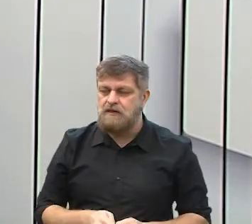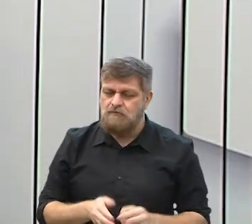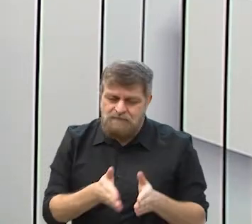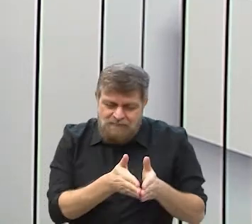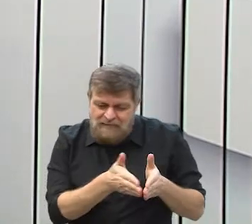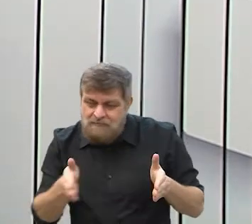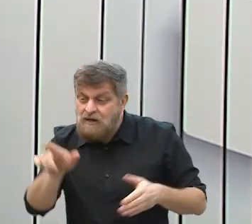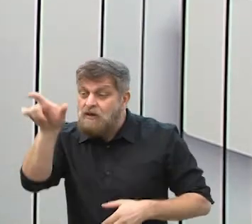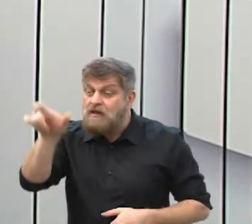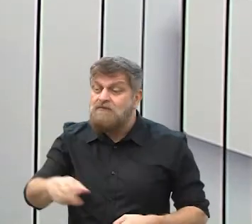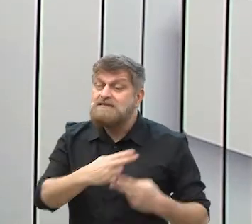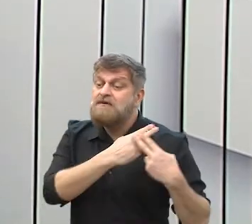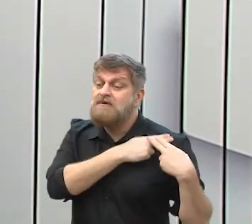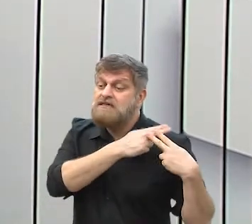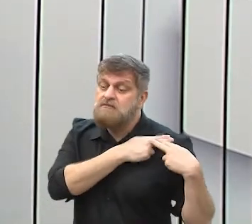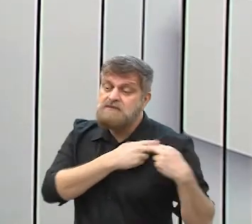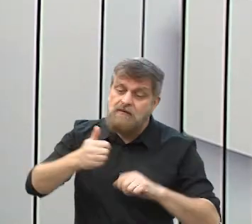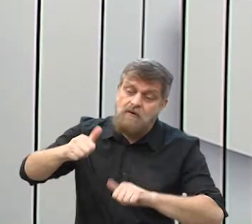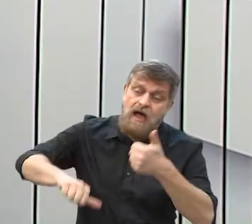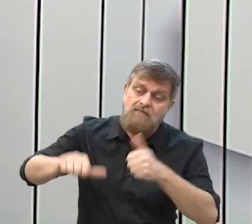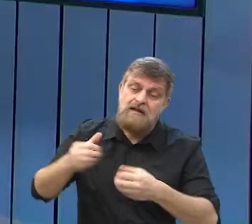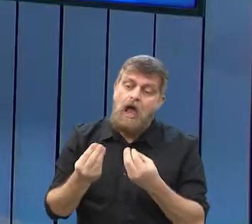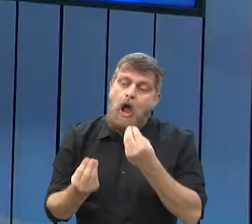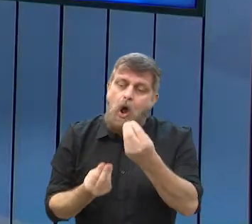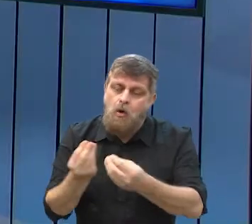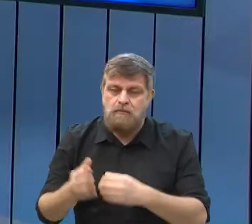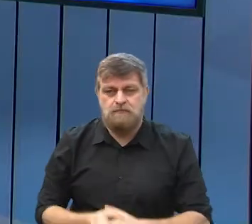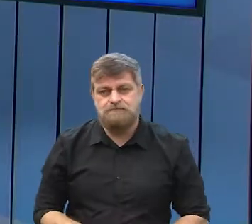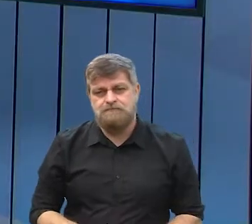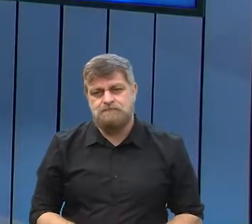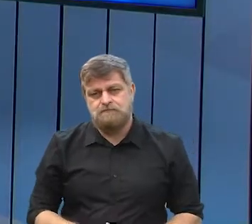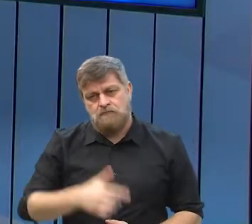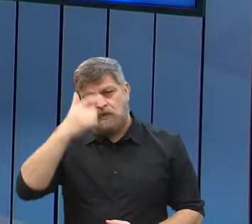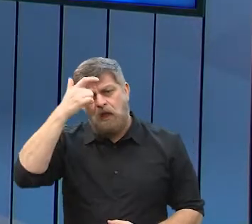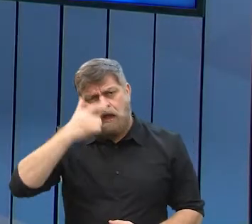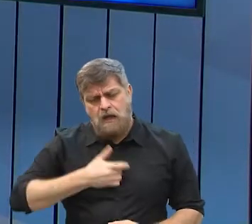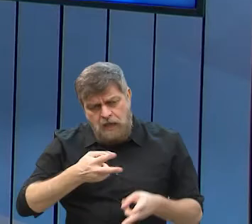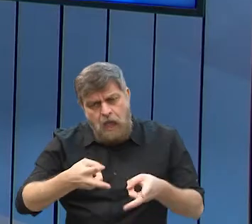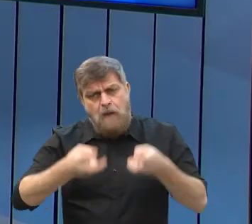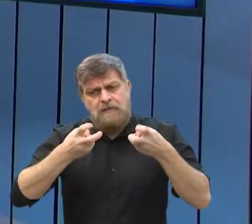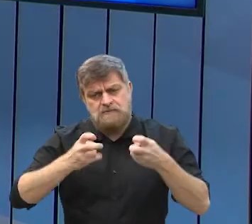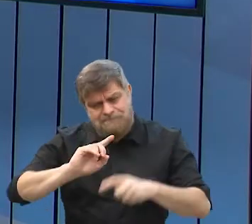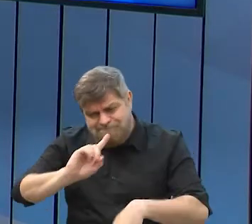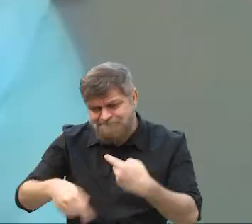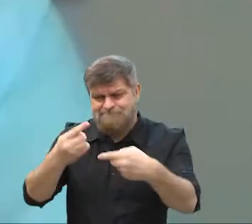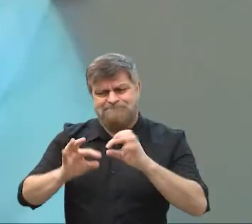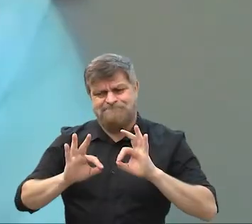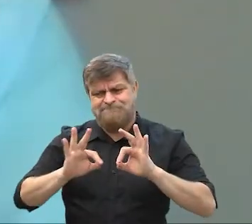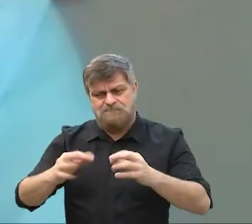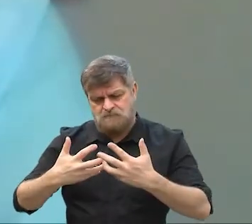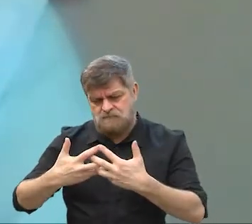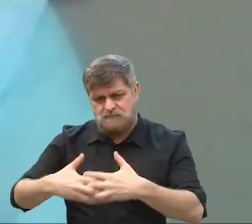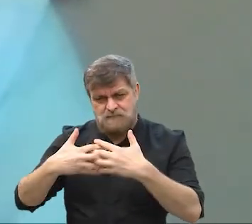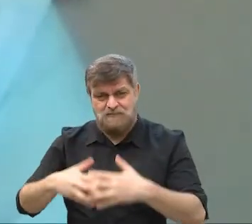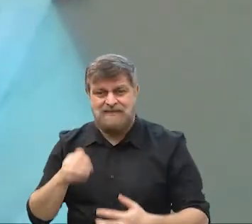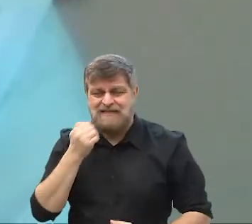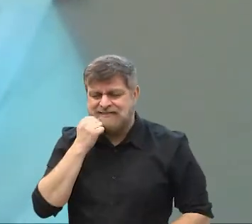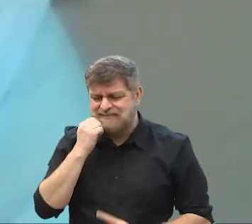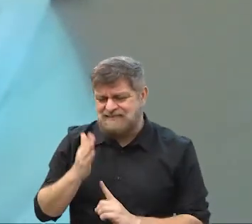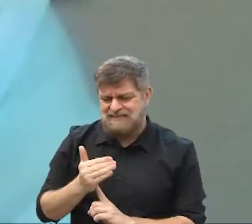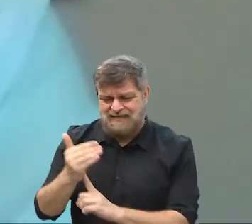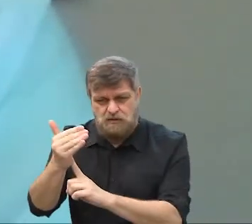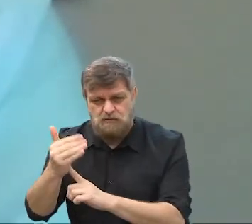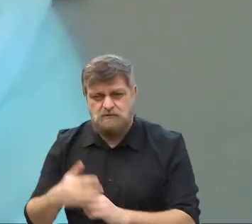o senhor foi presidente? Foi um período bastante produtivo, né? Na ciências e tecnologia, a gente